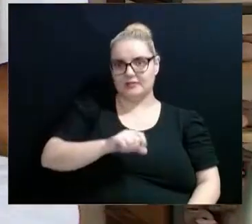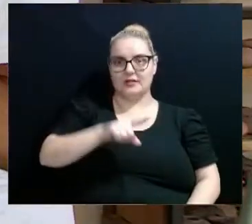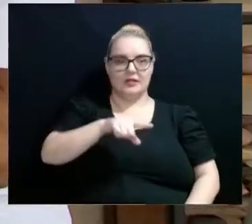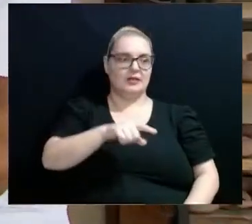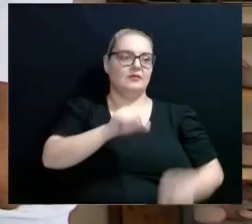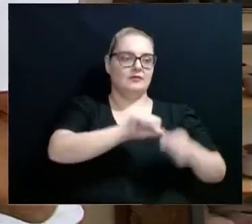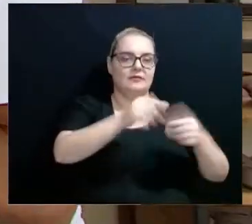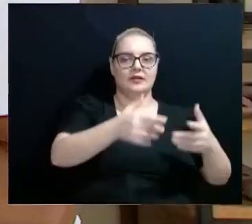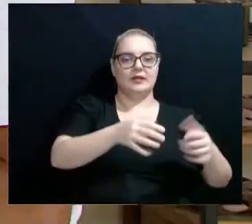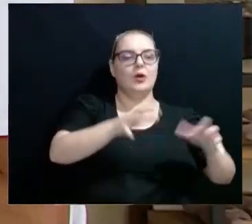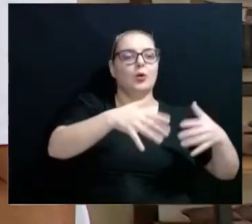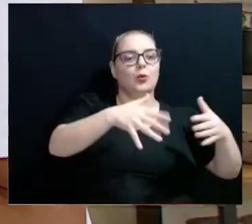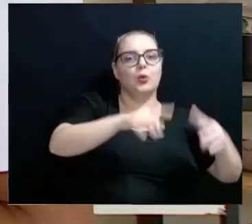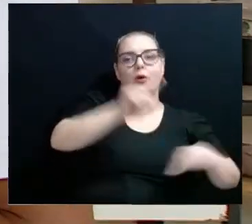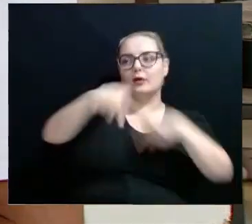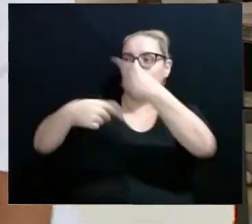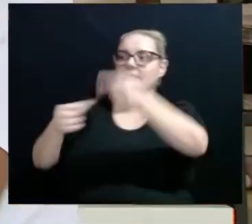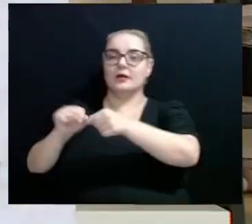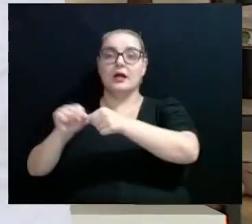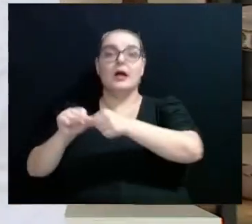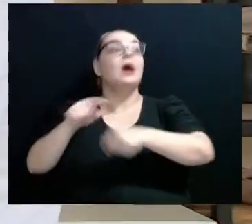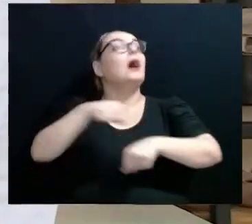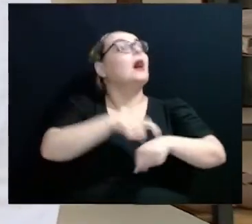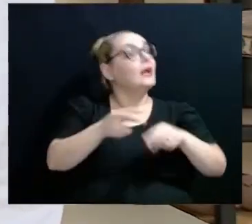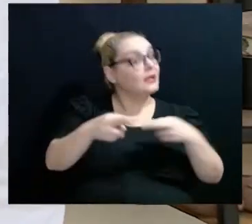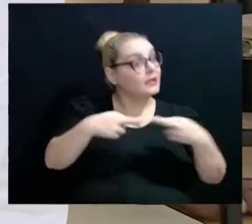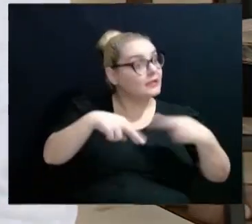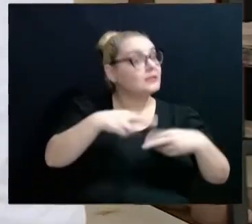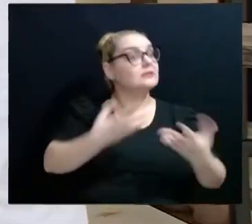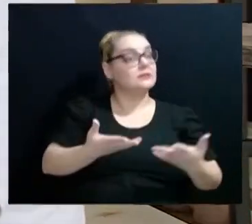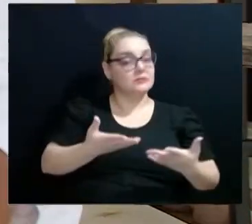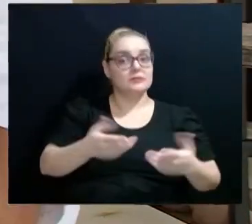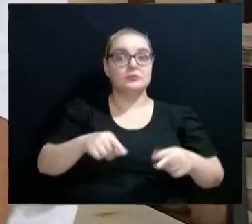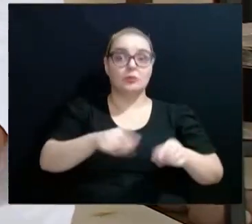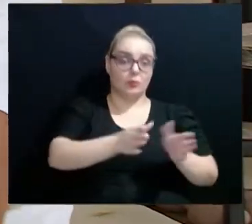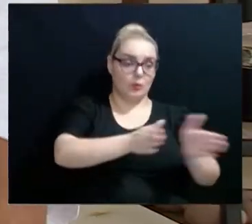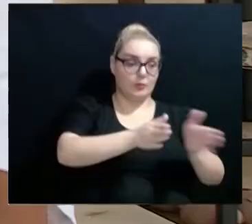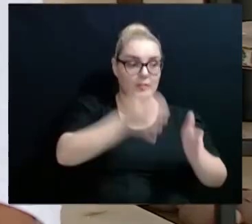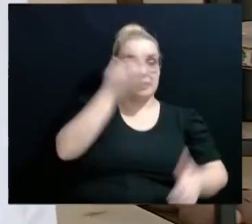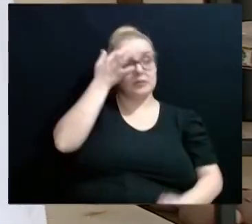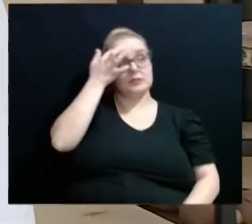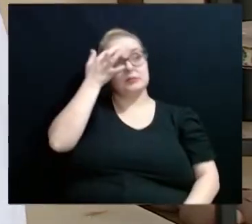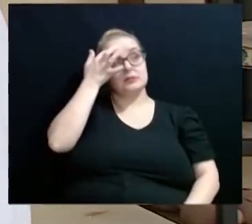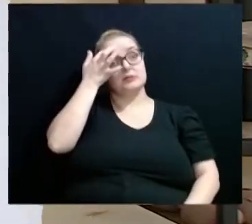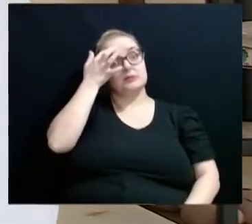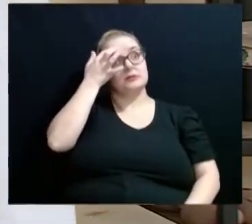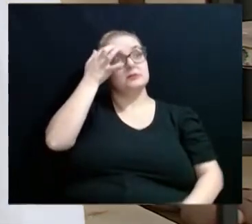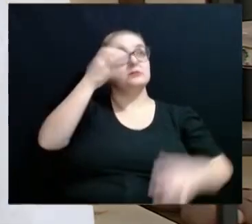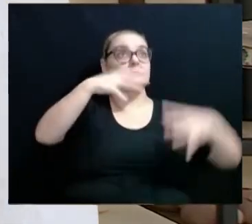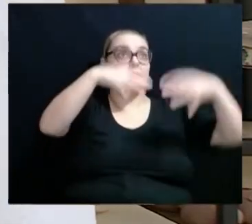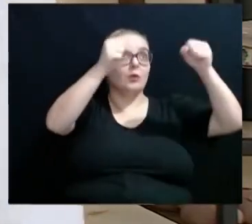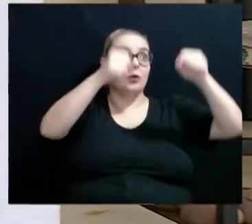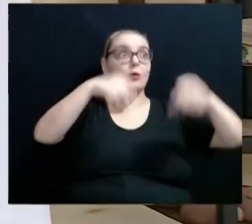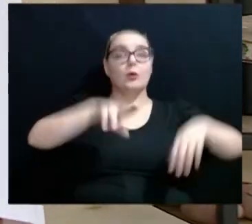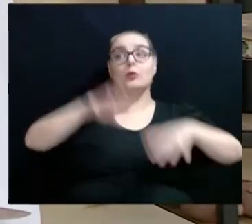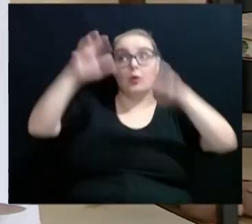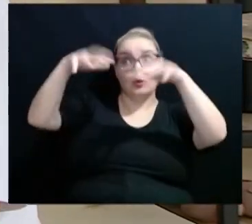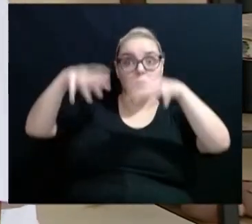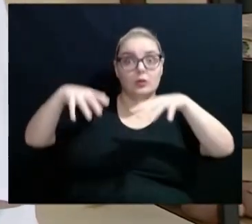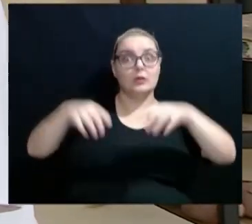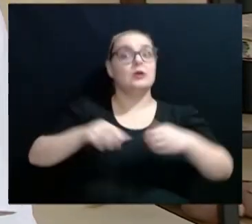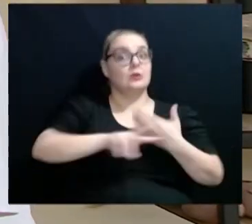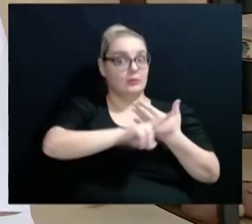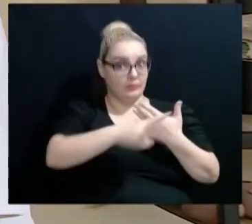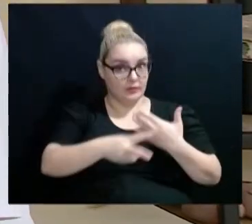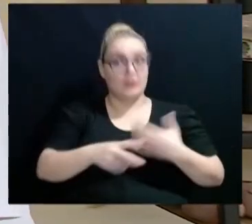Então, cada dia porque eu faço uma coisa aqui, enquanto seca esse, eu vou fazer a outra e volta para cá. Ah, tem essa questão também, por exemplo, no período que